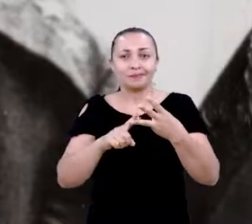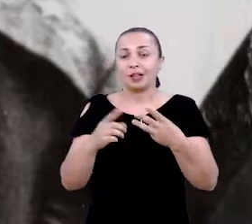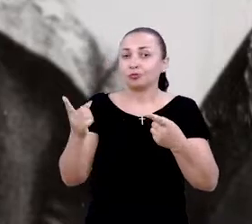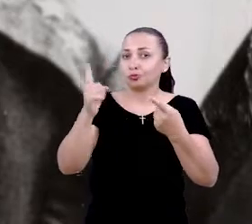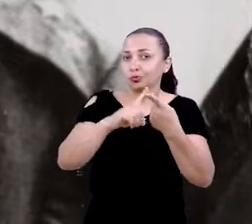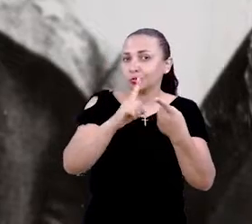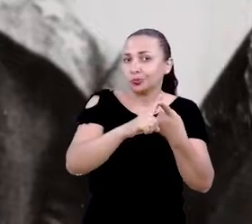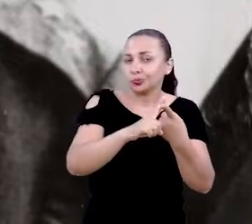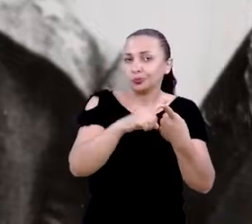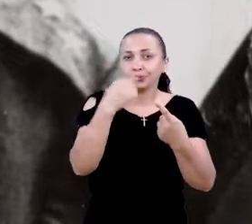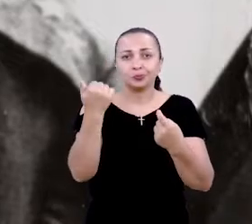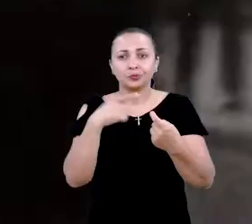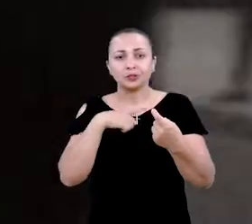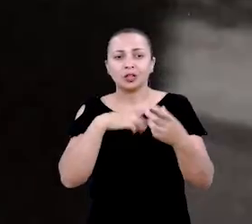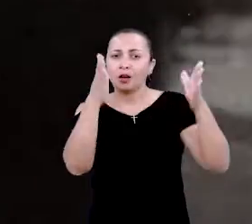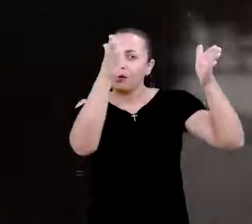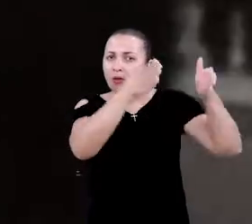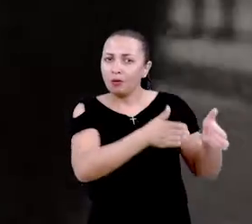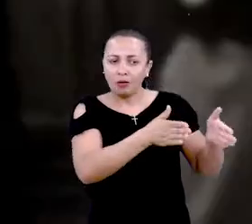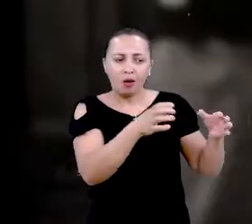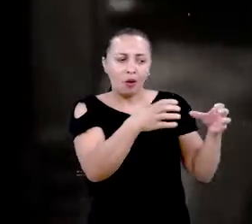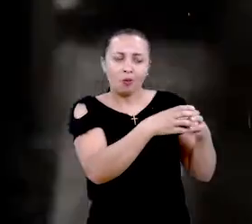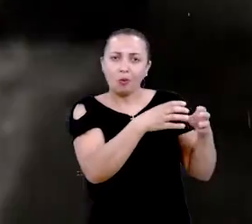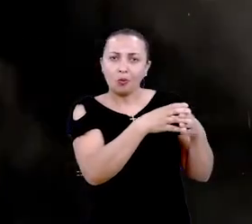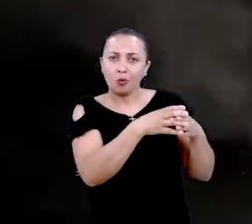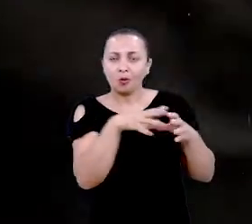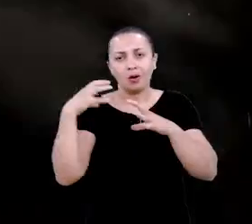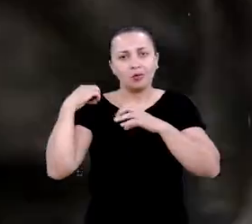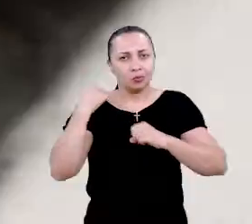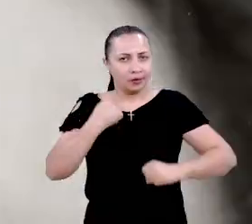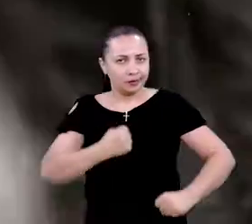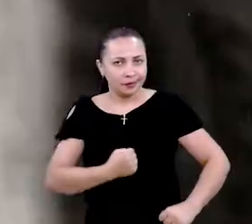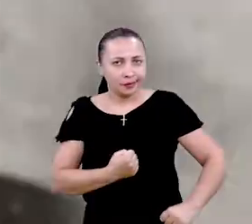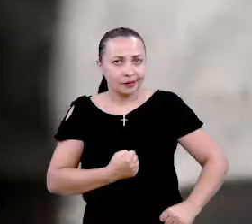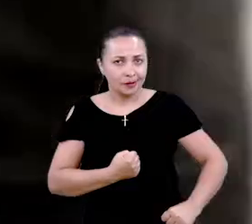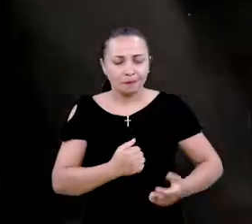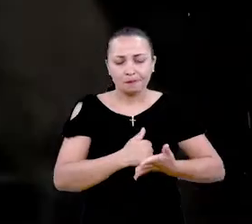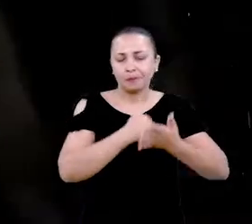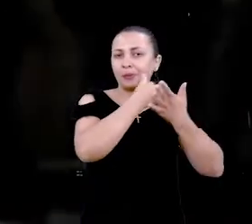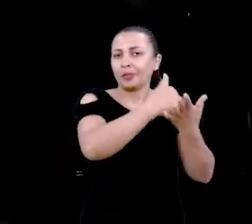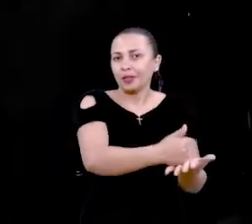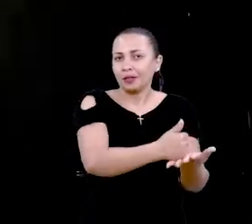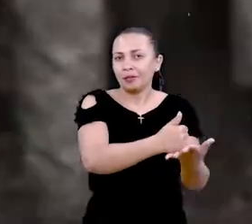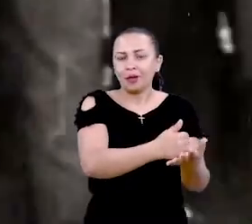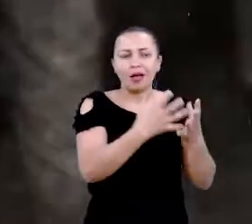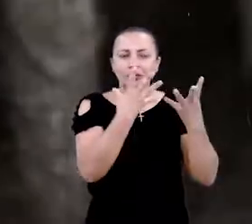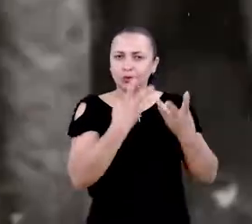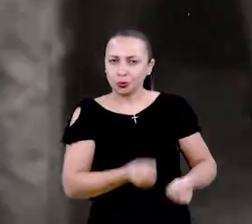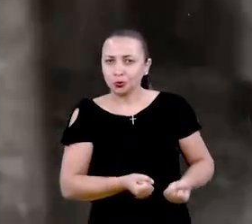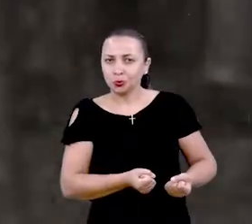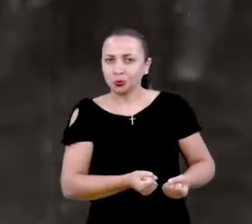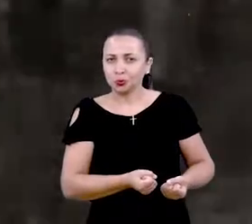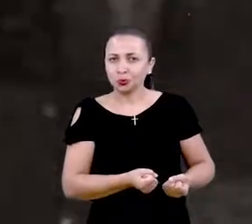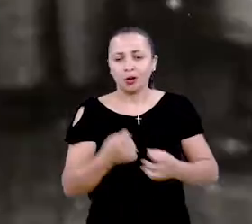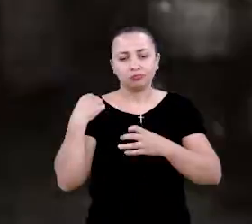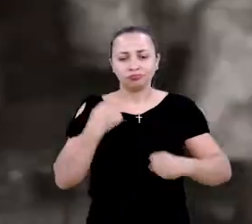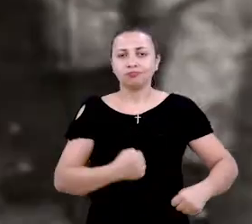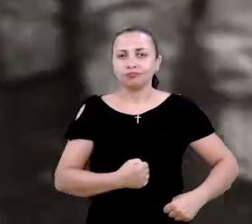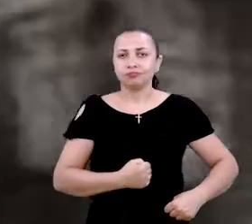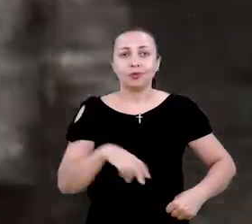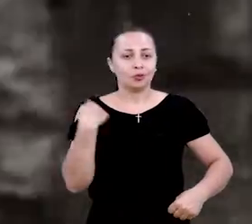memória ressentida. Por outro lado, nós tínhamos pessoas que são familiares e pessoas que